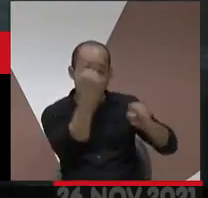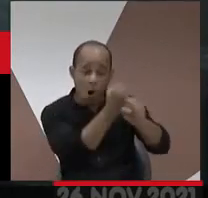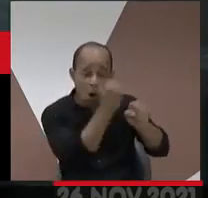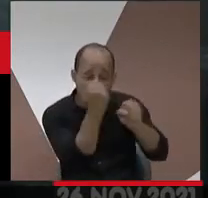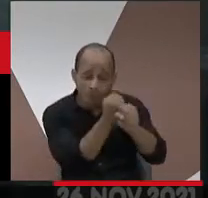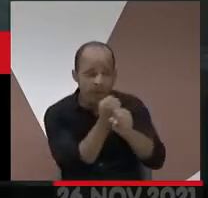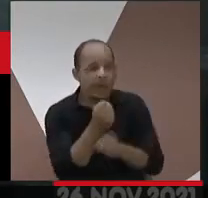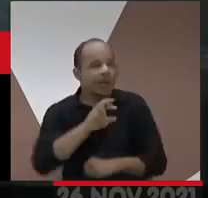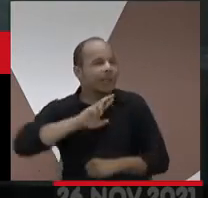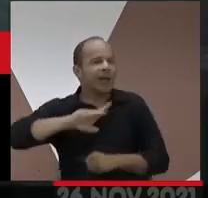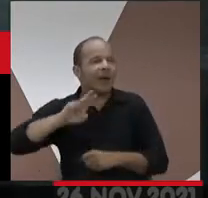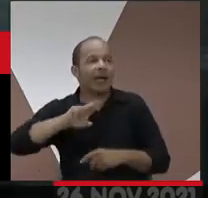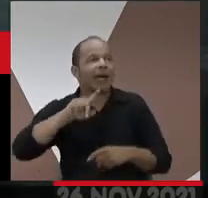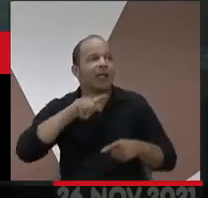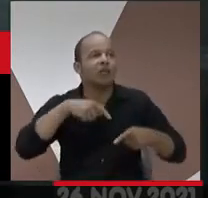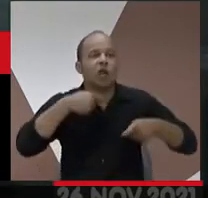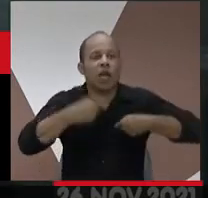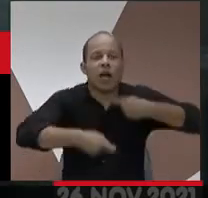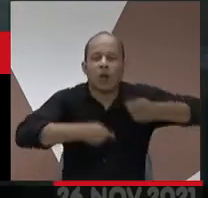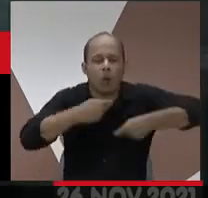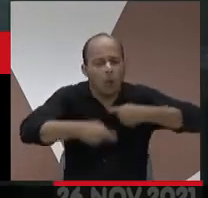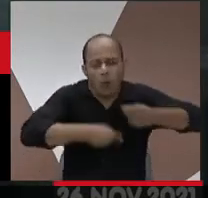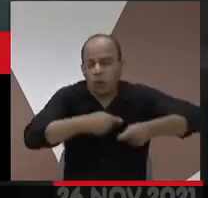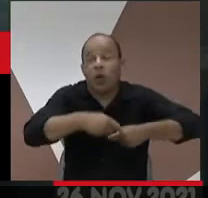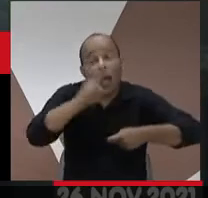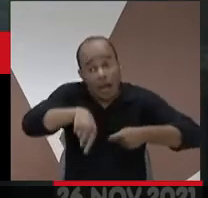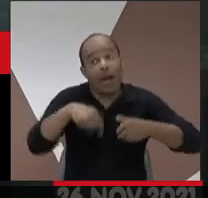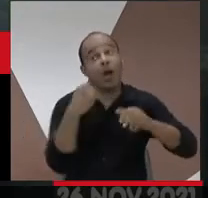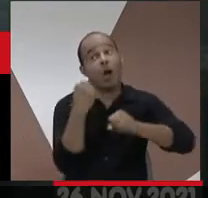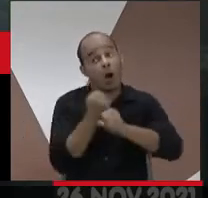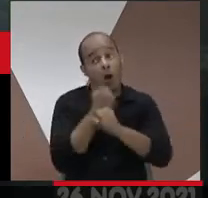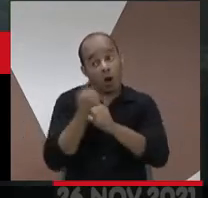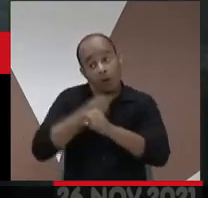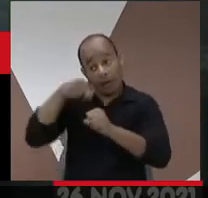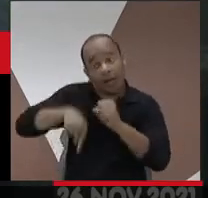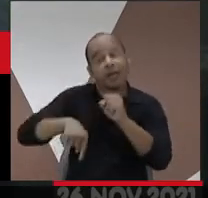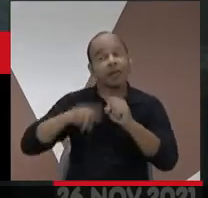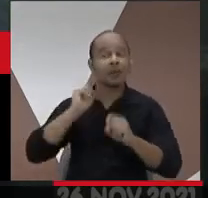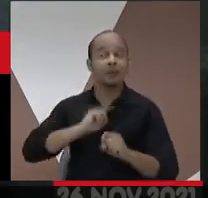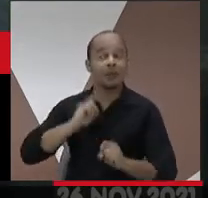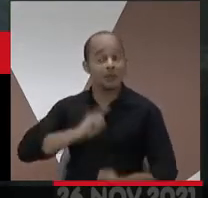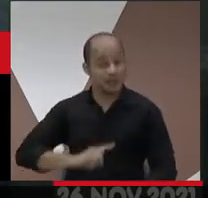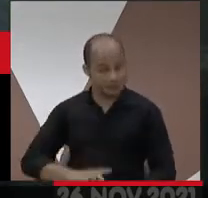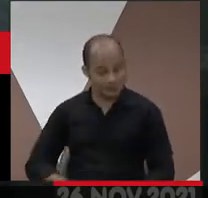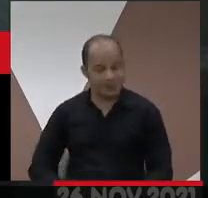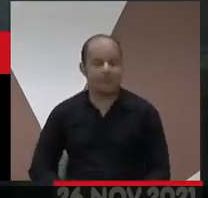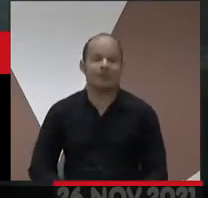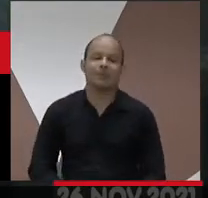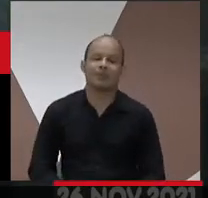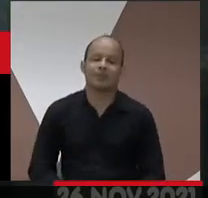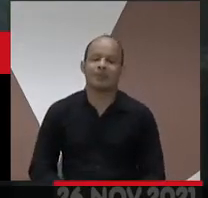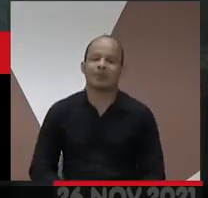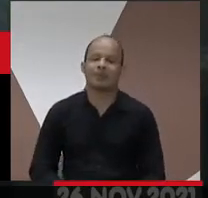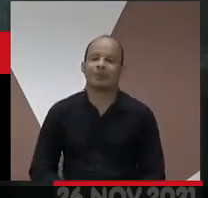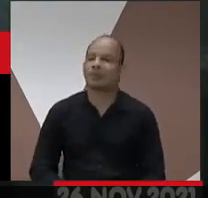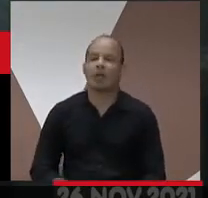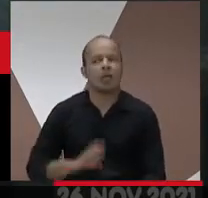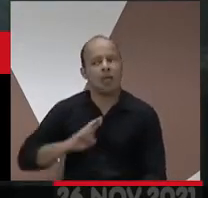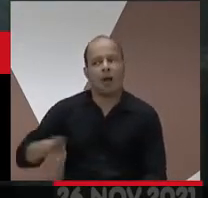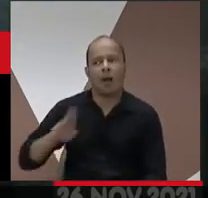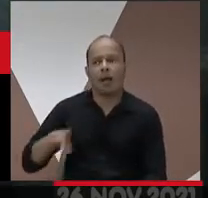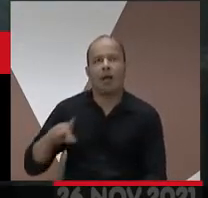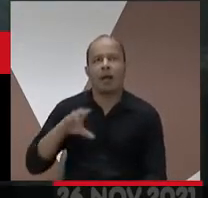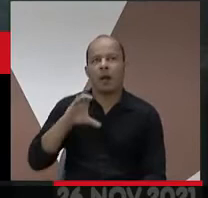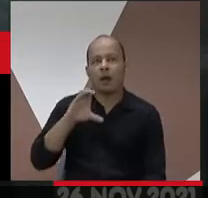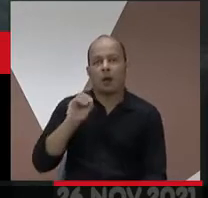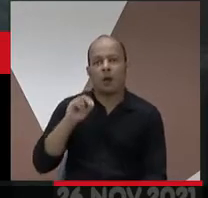concessão, nós temos uma obra a se fazer no Estado, não fazer negócio de concessão. Portanto, primeiro teria que vir